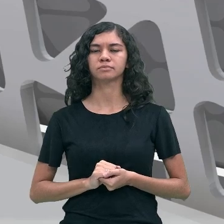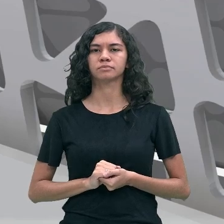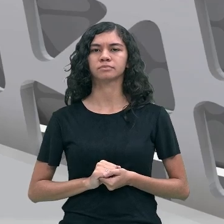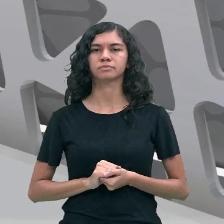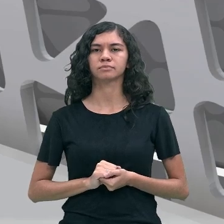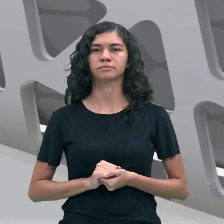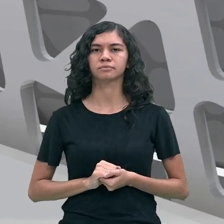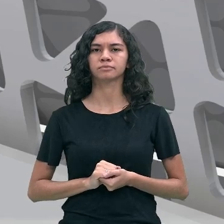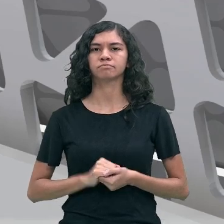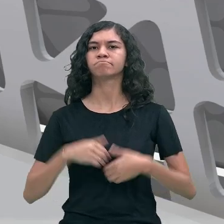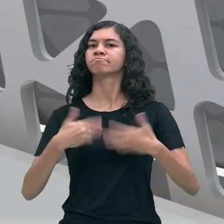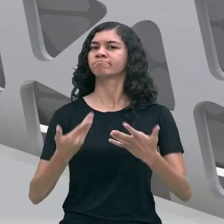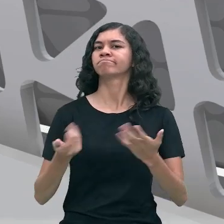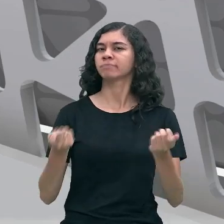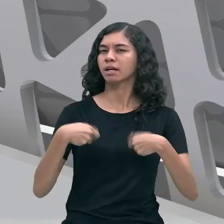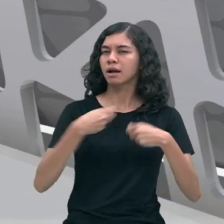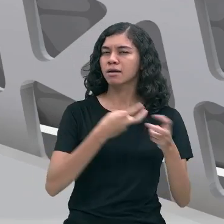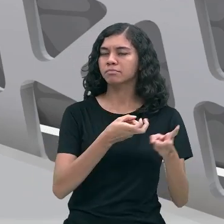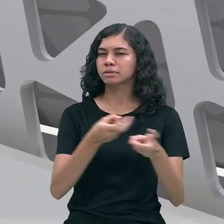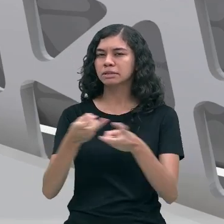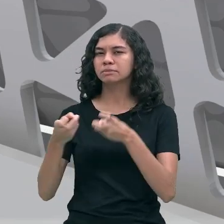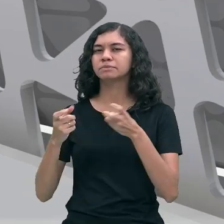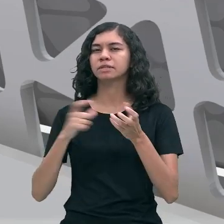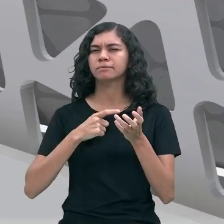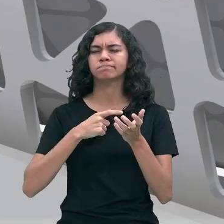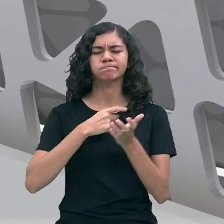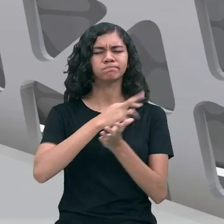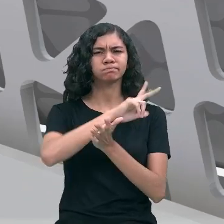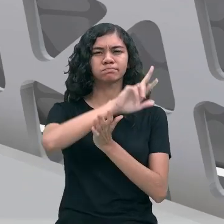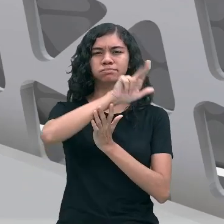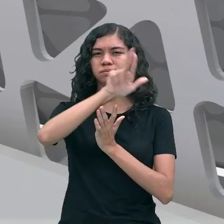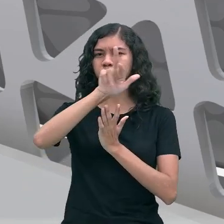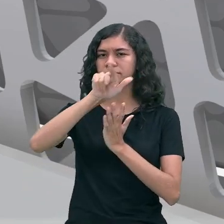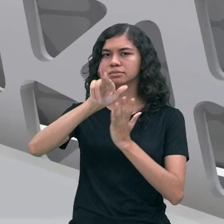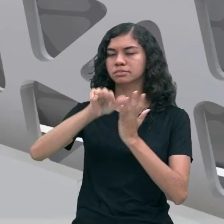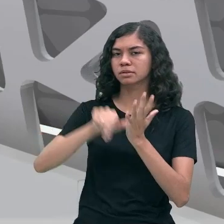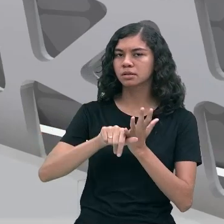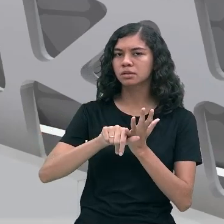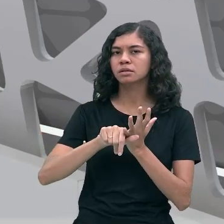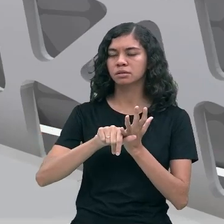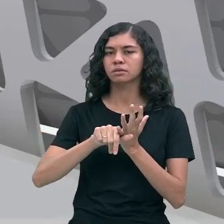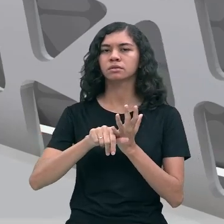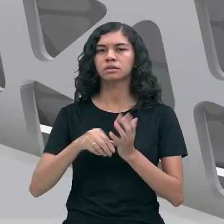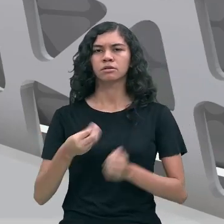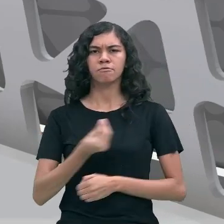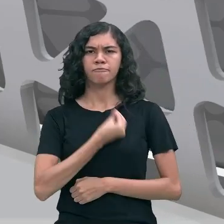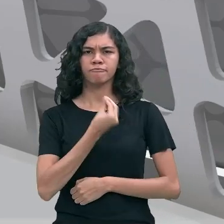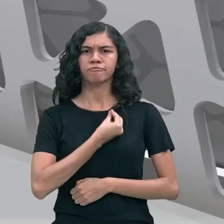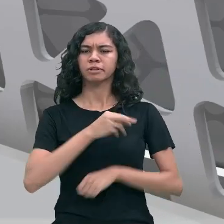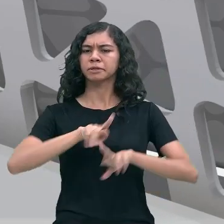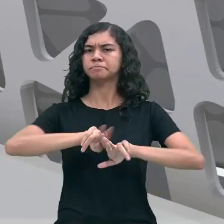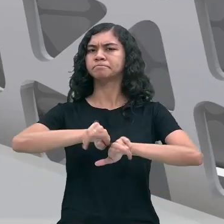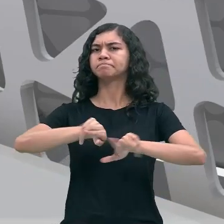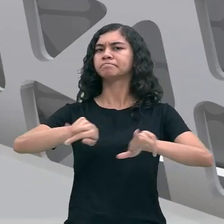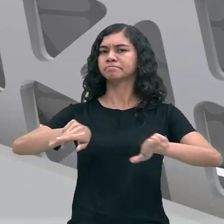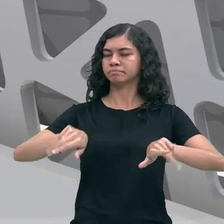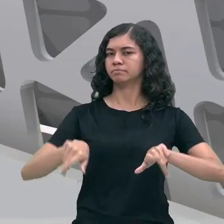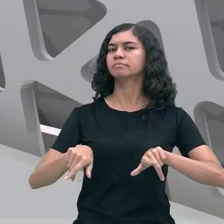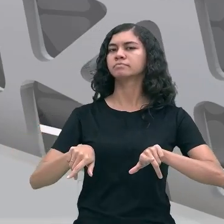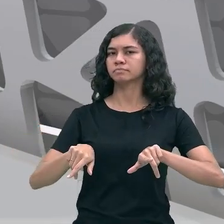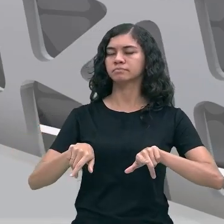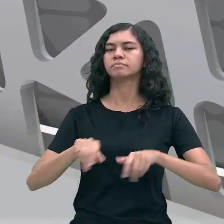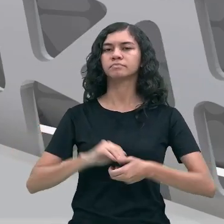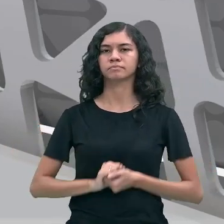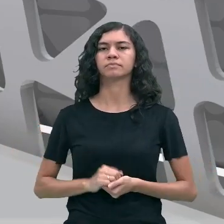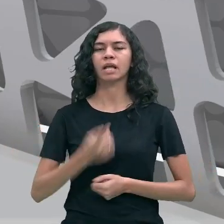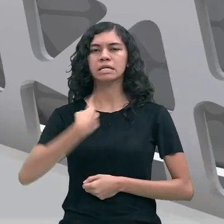Então, como a gente pode perceber, existe uma infinidade de animais e também de vegetais espécies